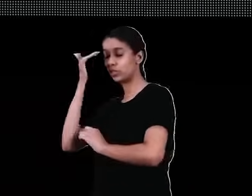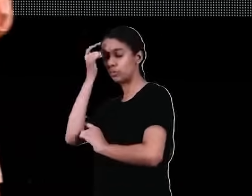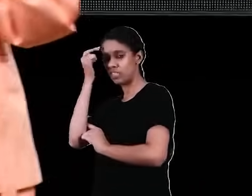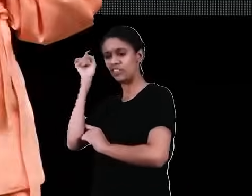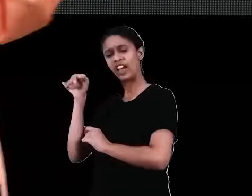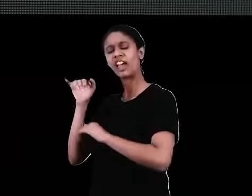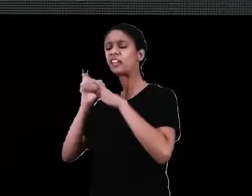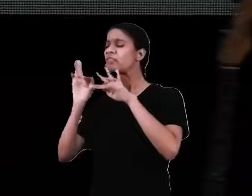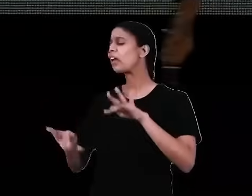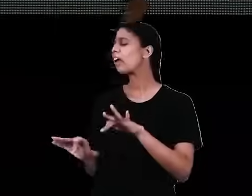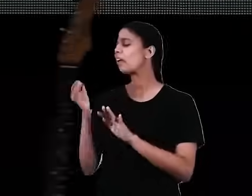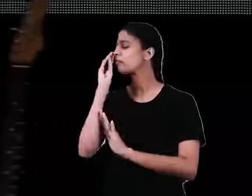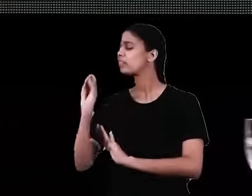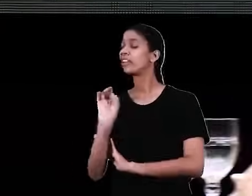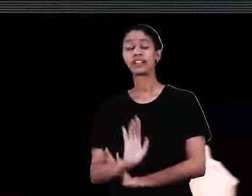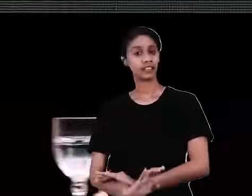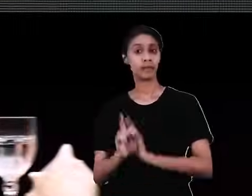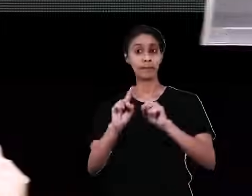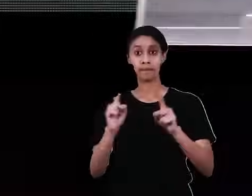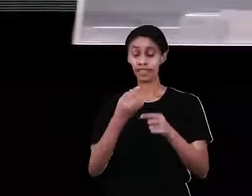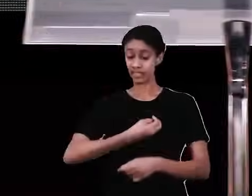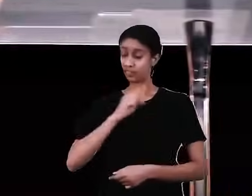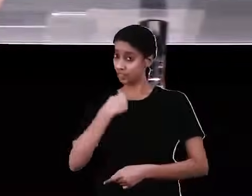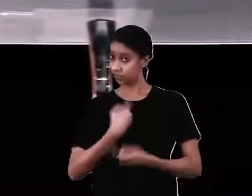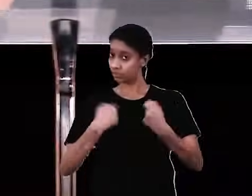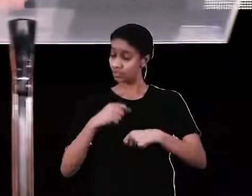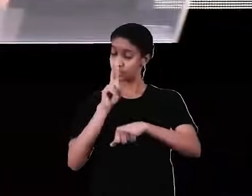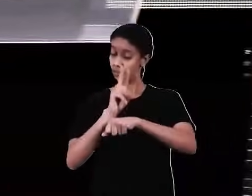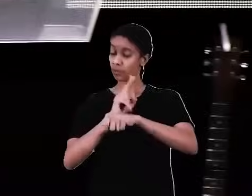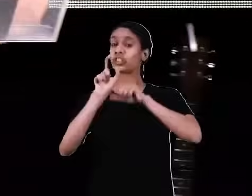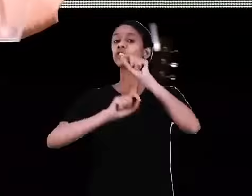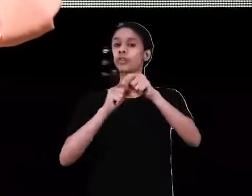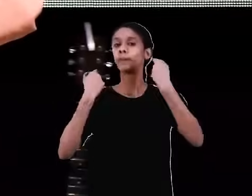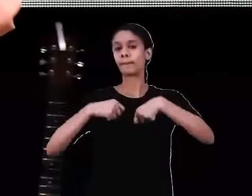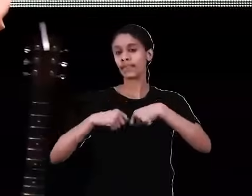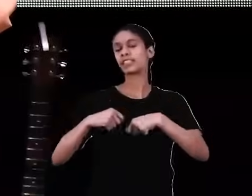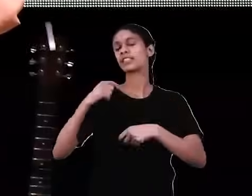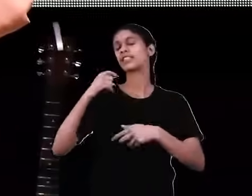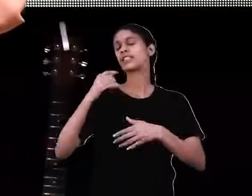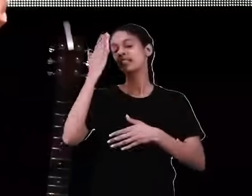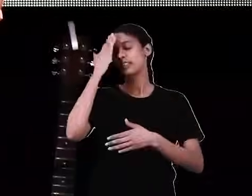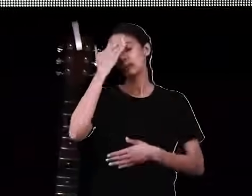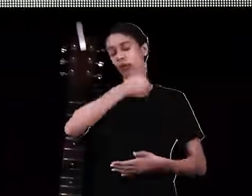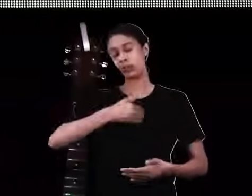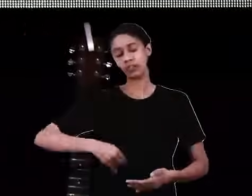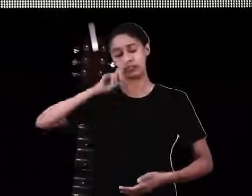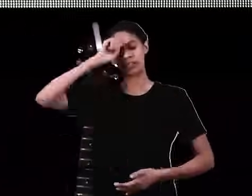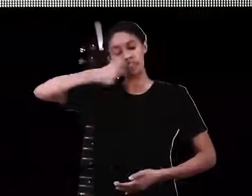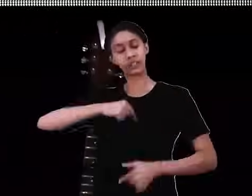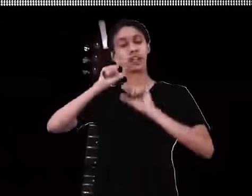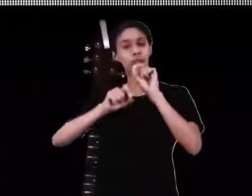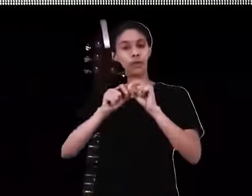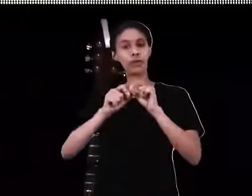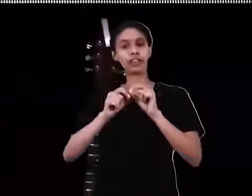na vida da gente, para se proteger e para ganhar certas guerras, você vai precisar entender que governar a si mesmo é saber ouvir o outro. E se